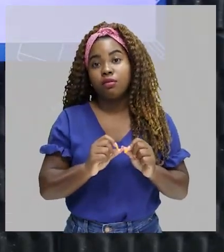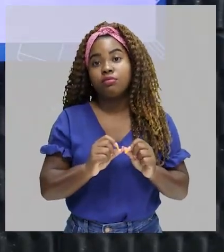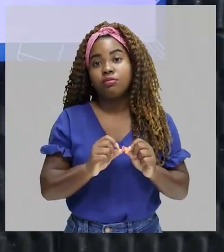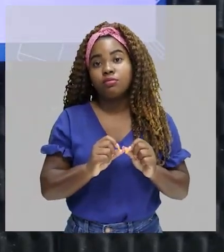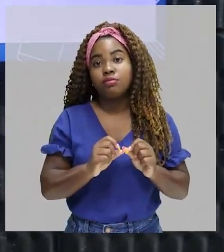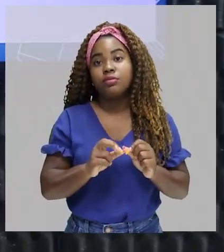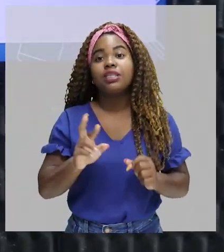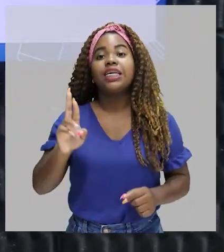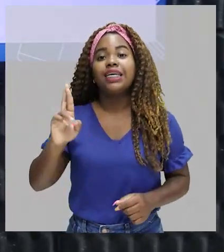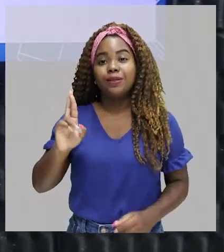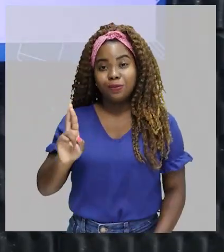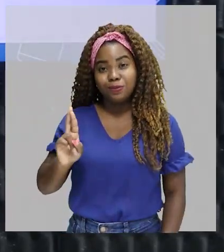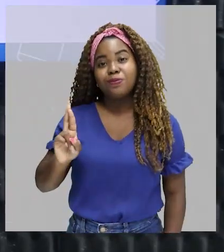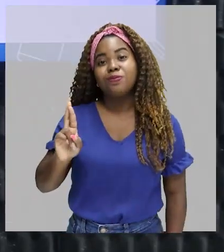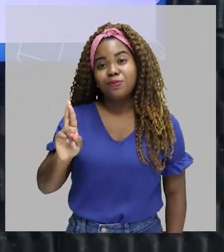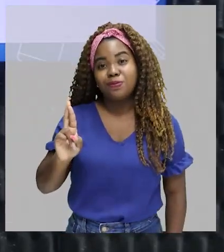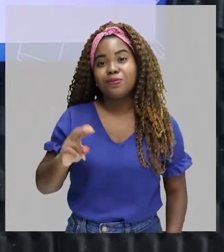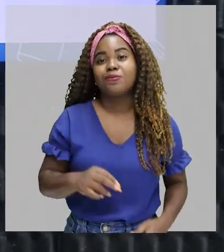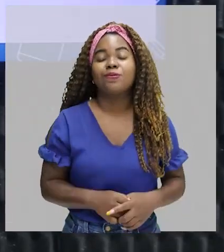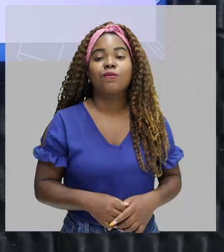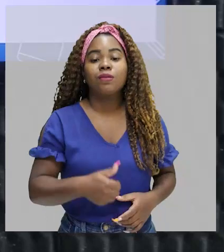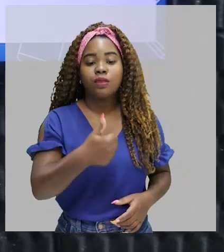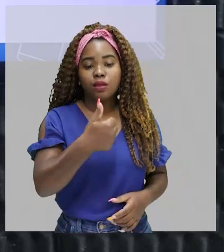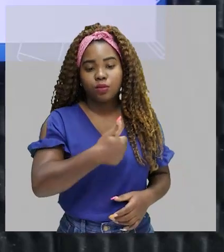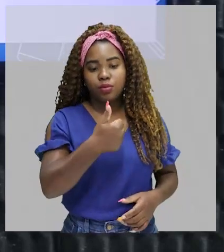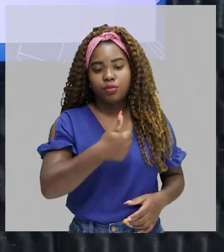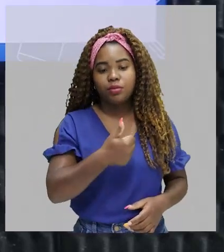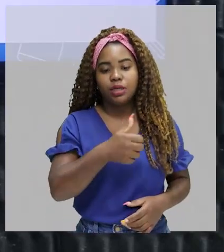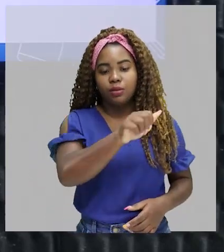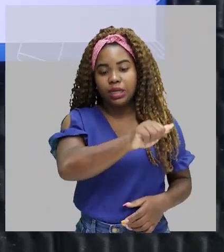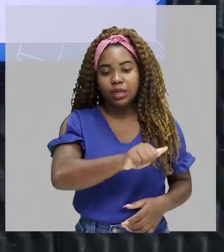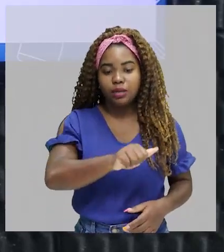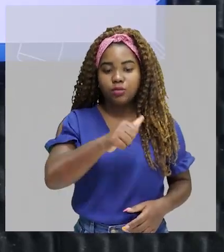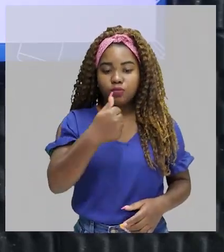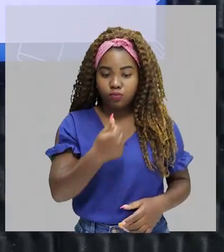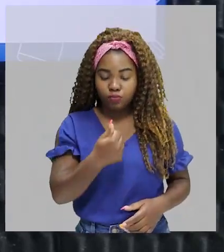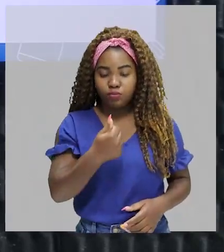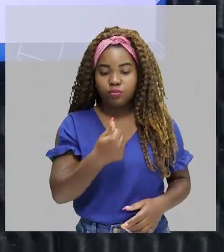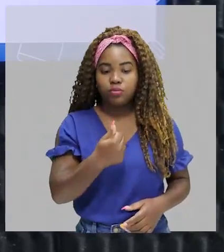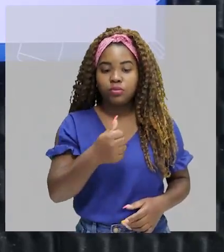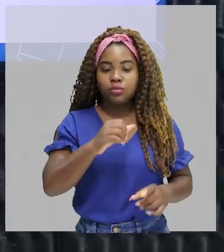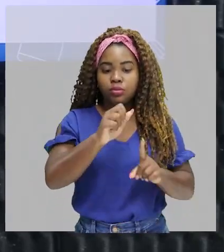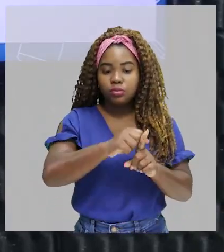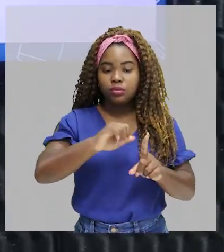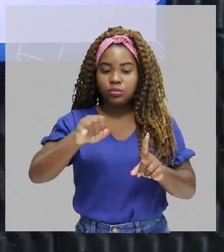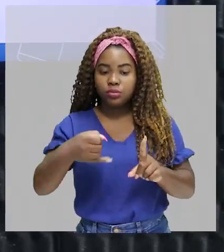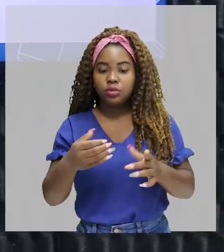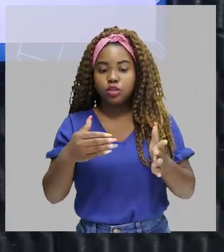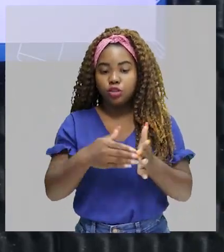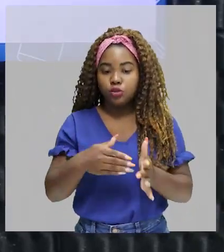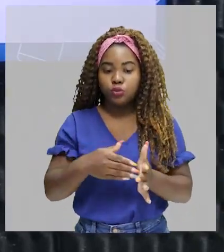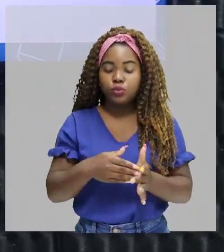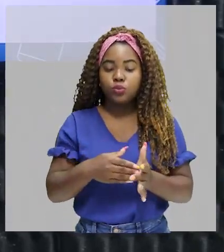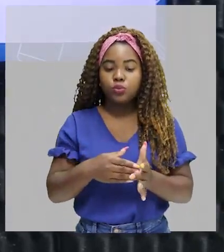a razão. O primeiro termo A1, janeiro, tá? E o último termo A12,